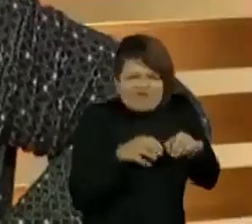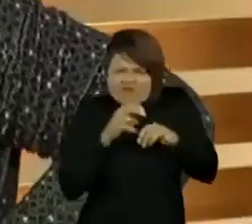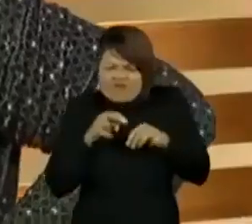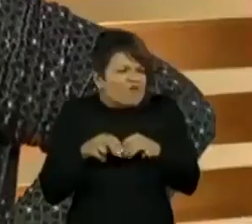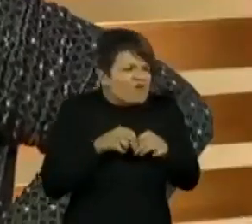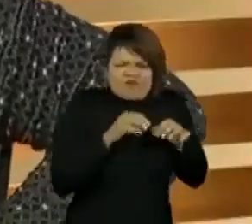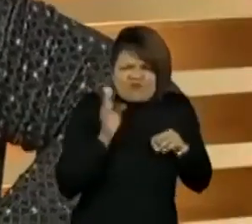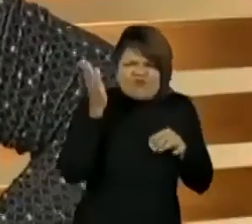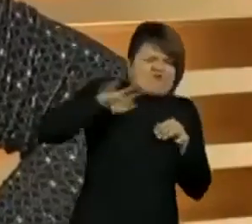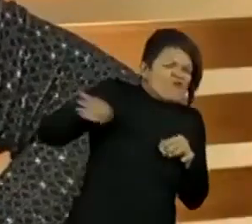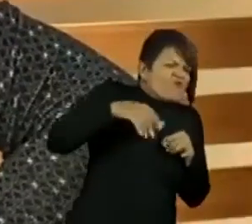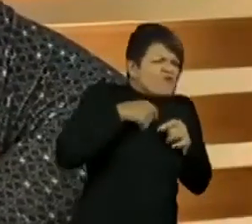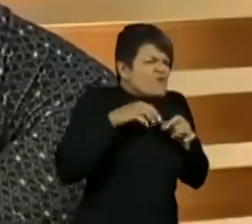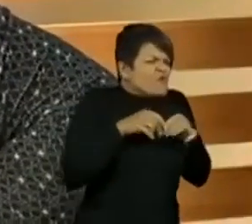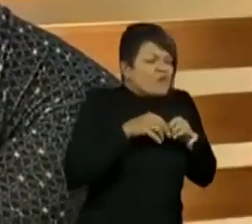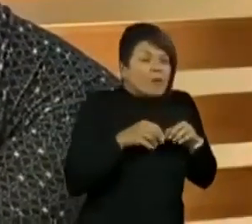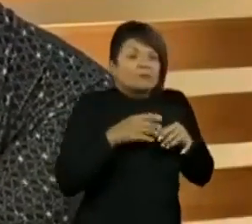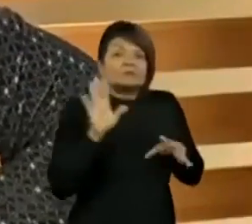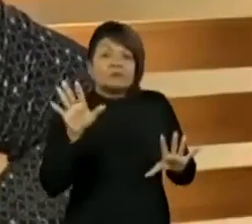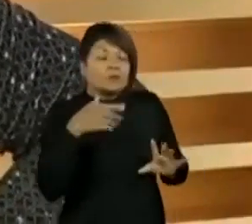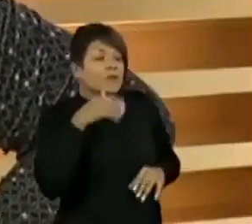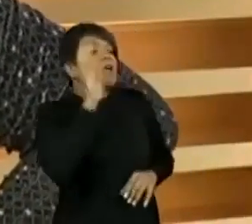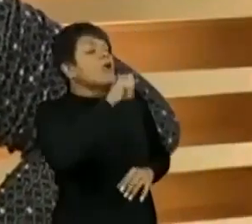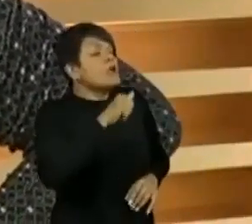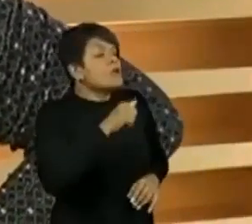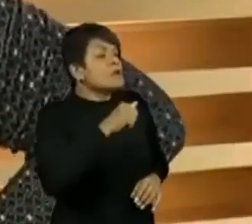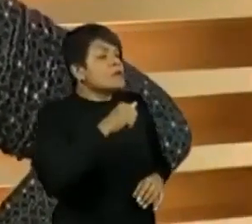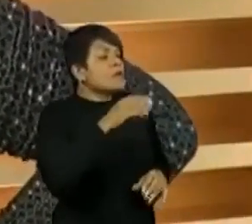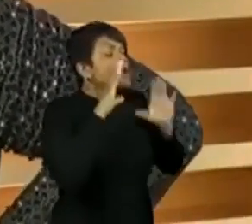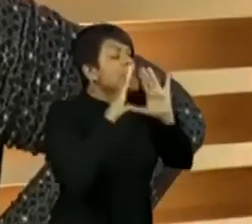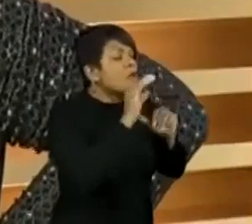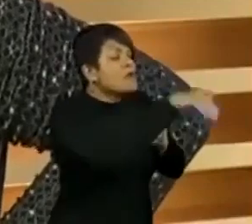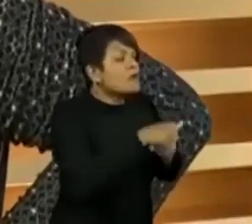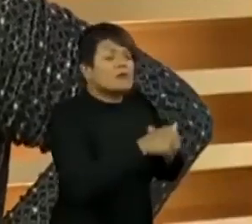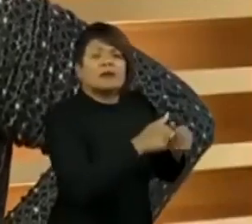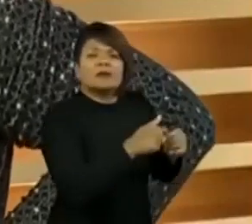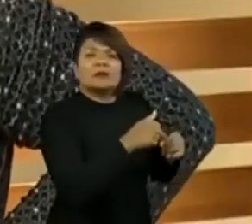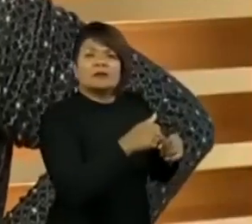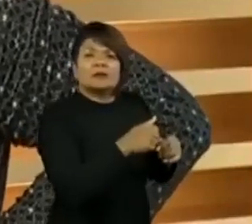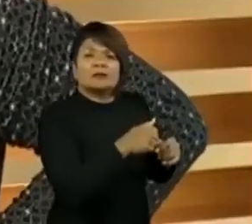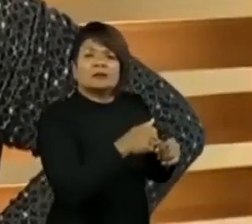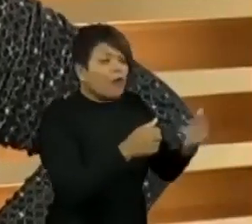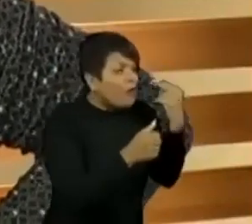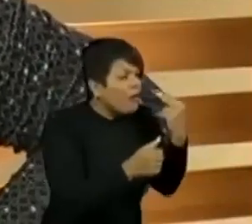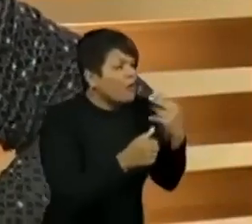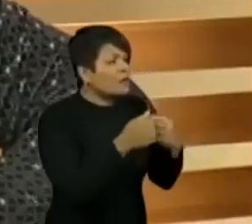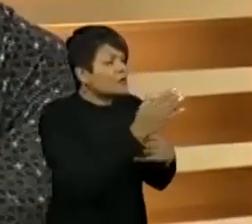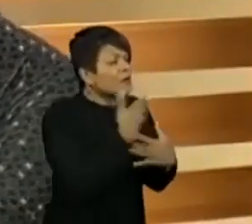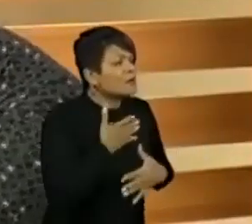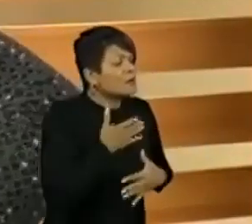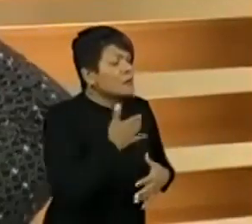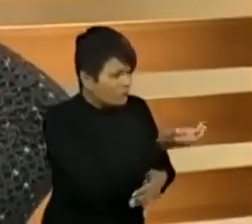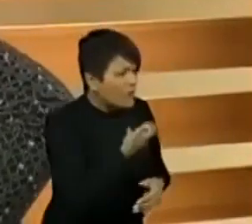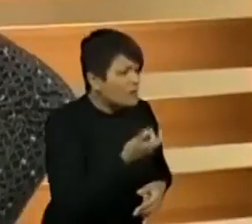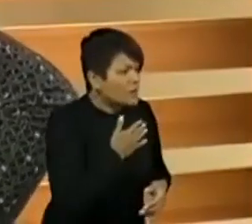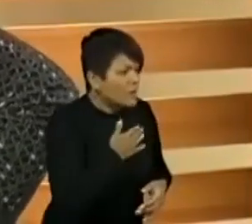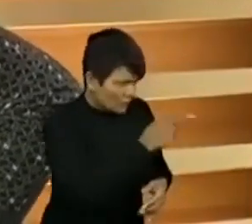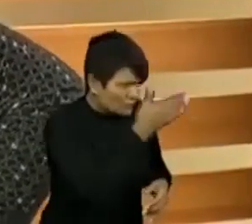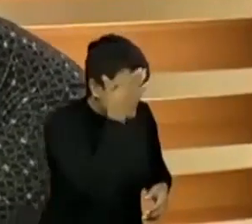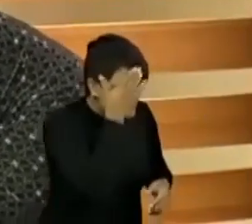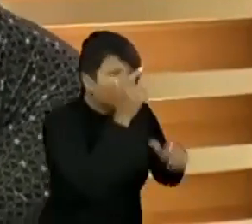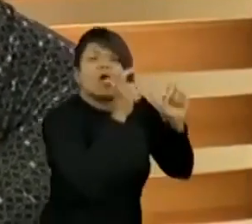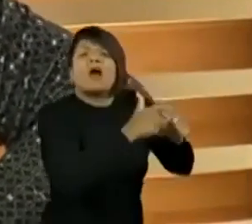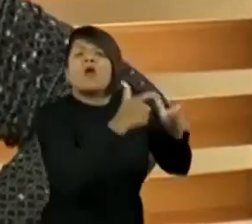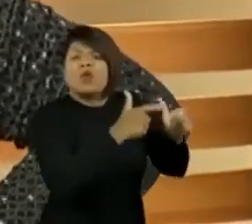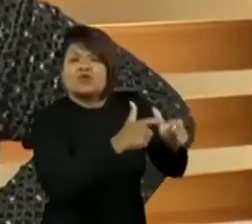para ouvi-la, mas ela chamou: ei, ei, diga para mim, lebre, você sabe onde estão